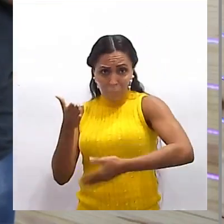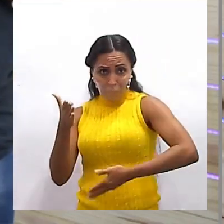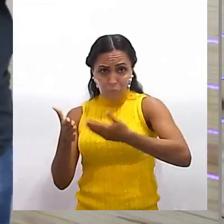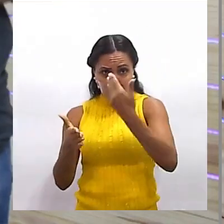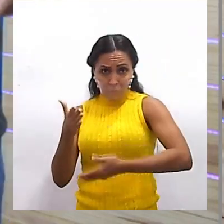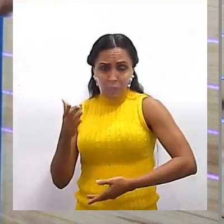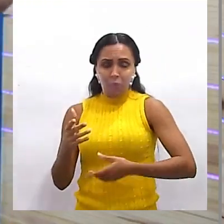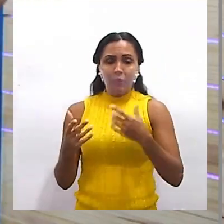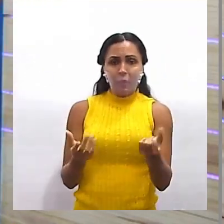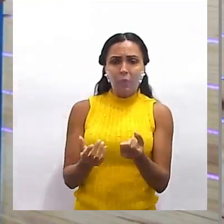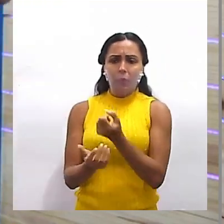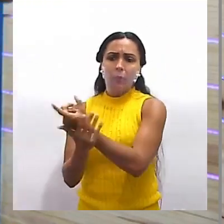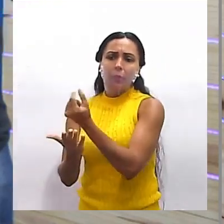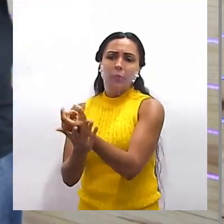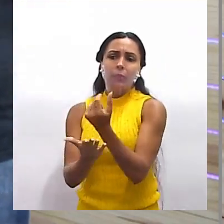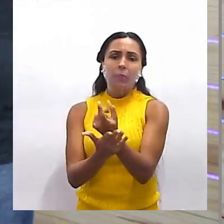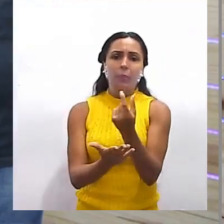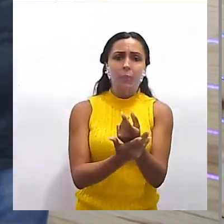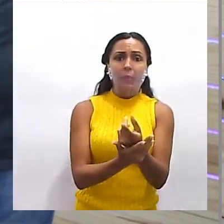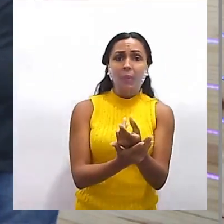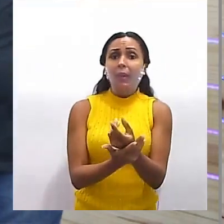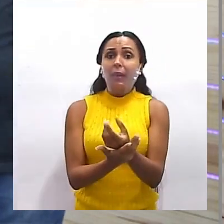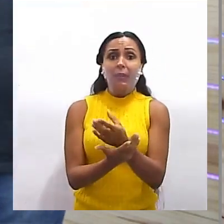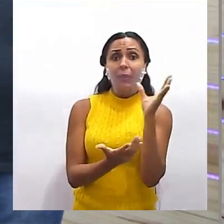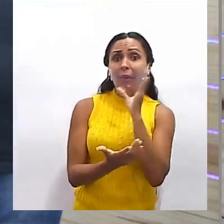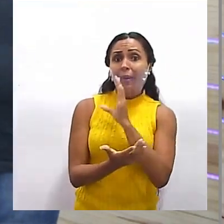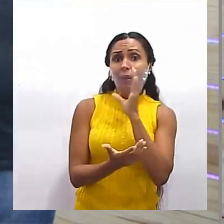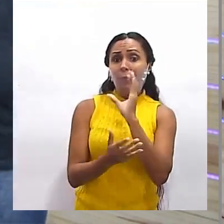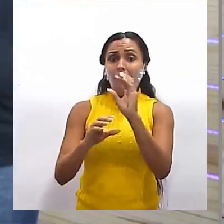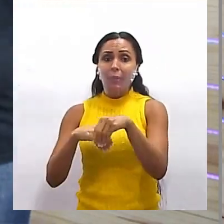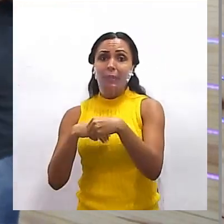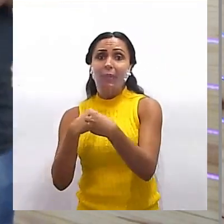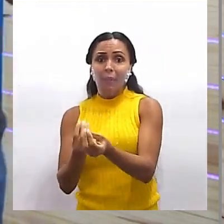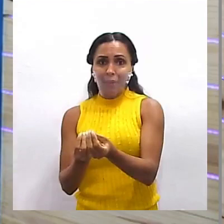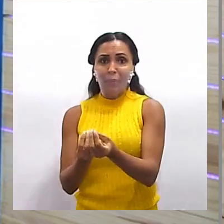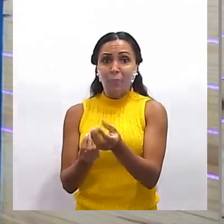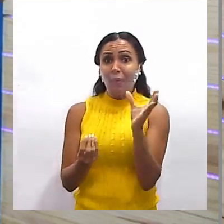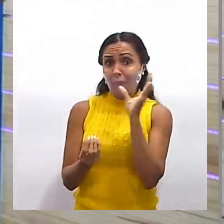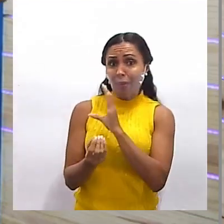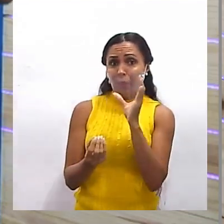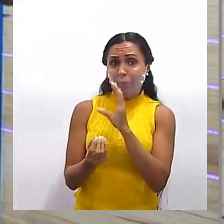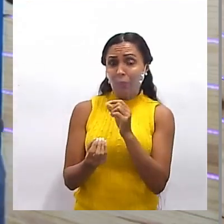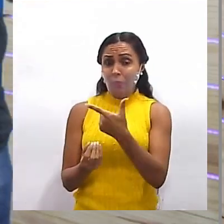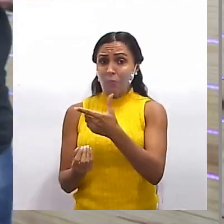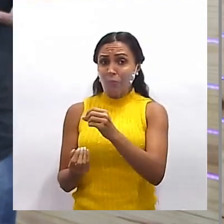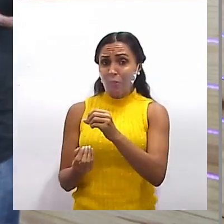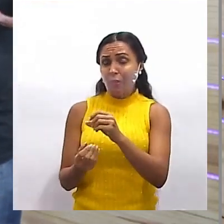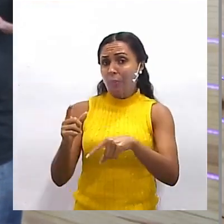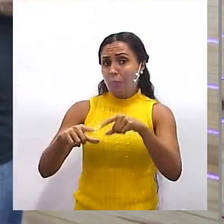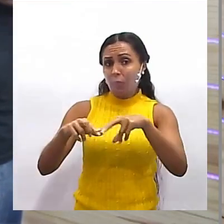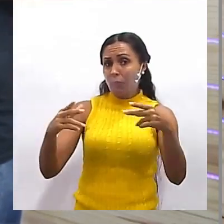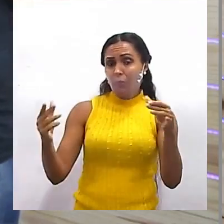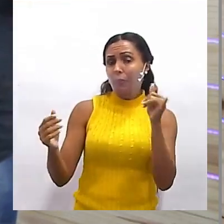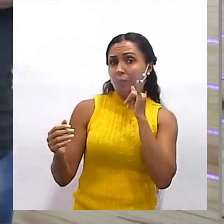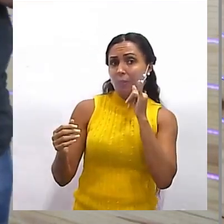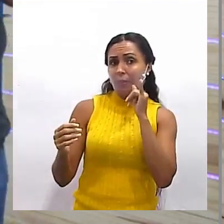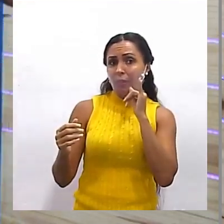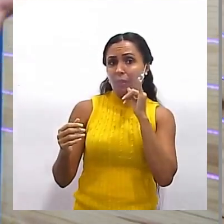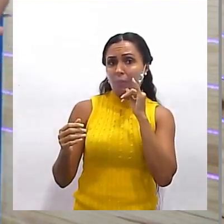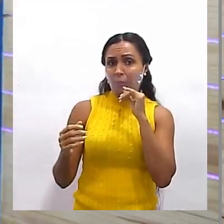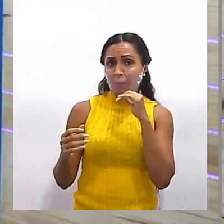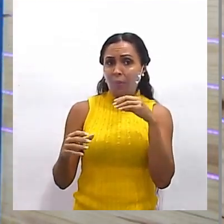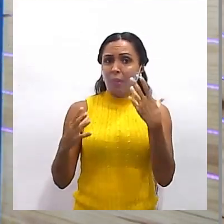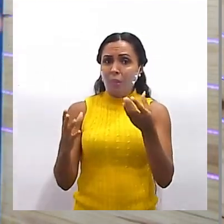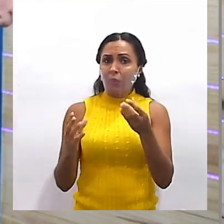N produtos. Quanto mais rápido eu entregar, ele vai lá e lança, ó, se tu me entregar 20 produtos, eu vou te bonificar X